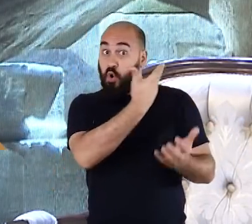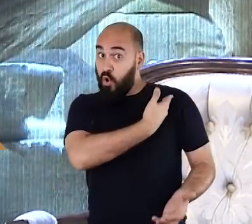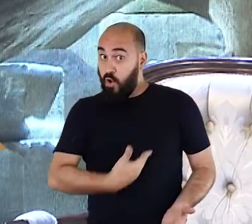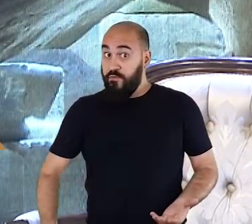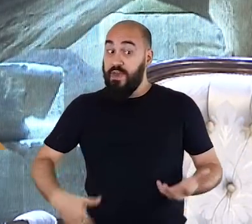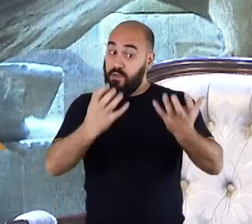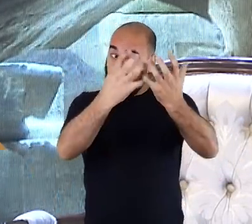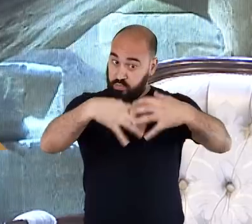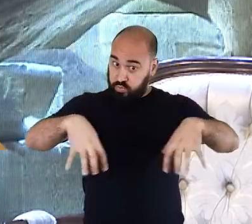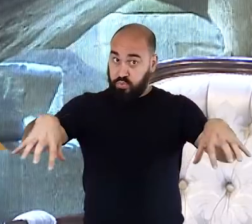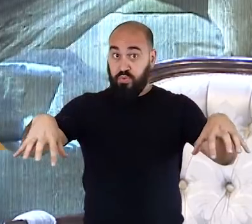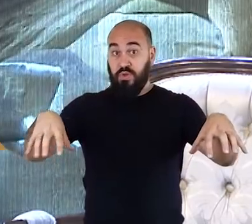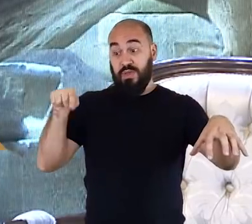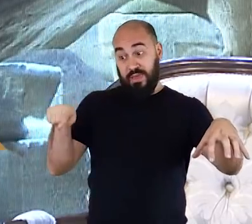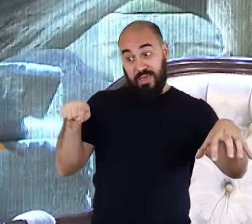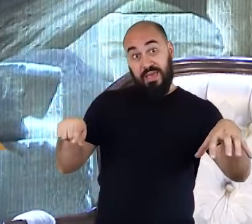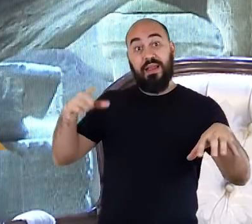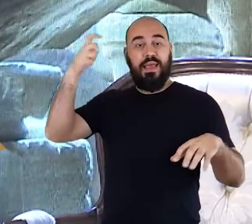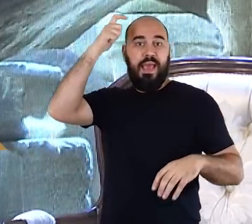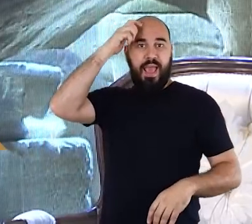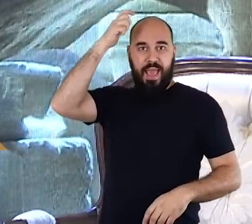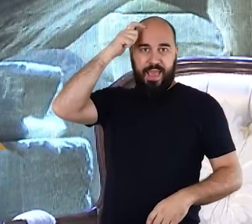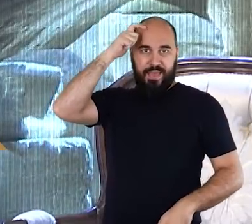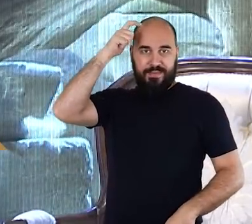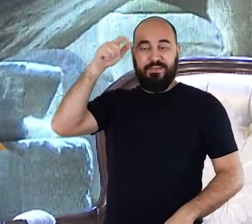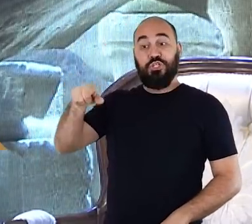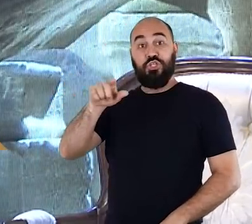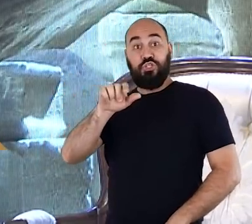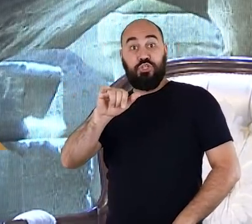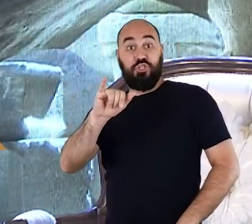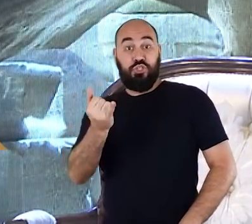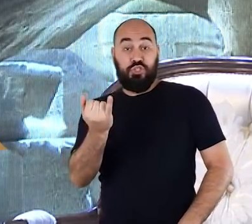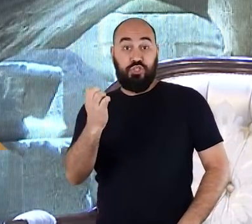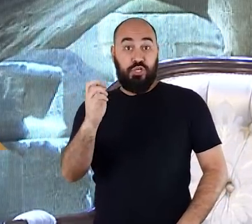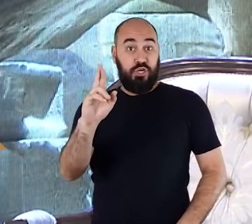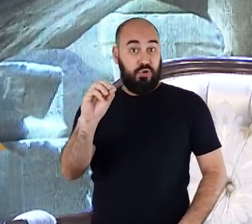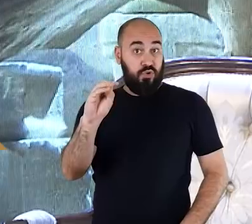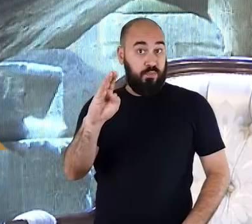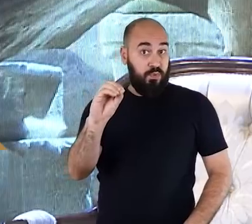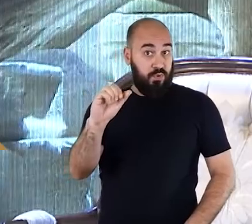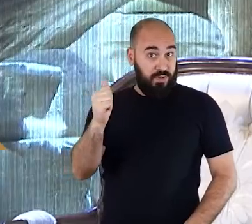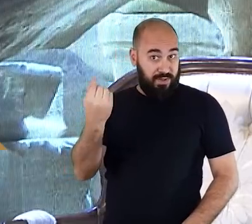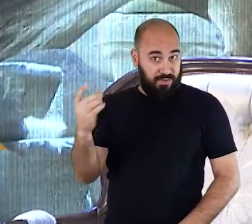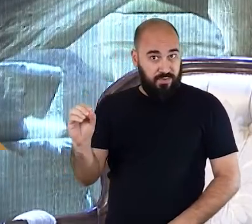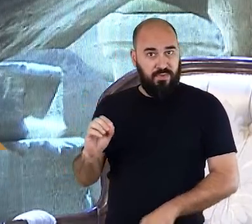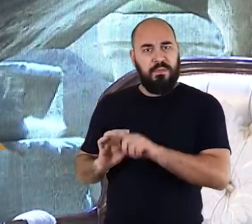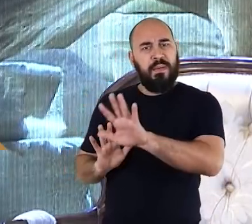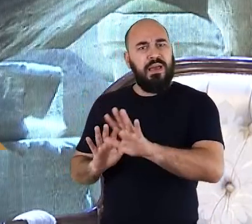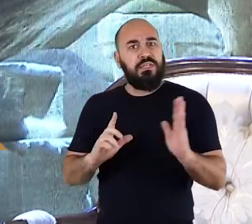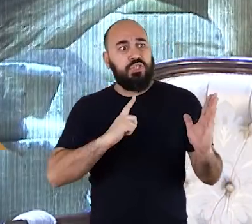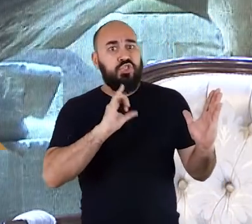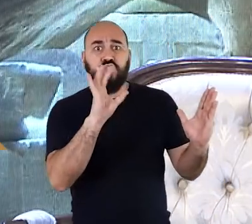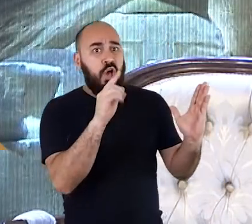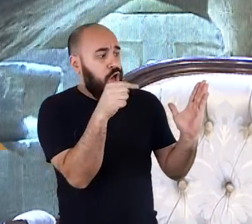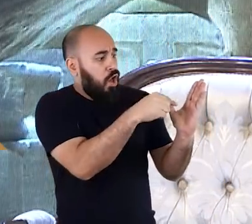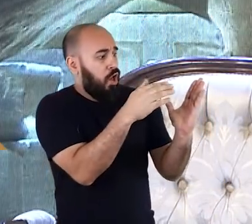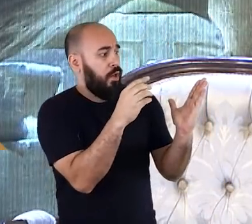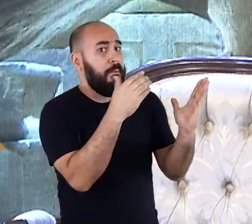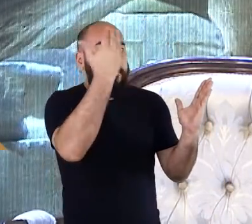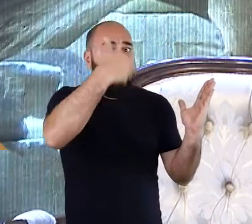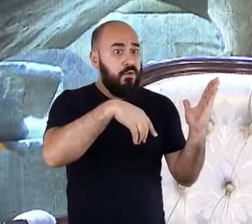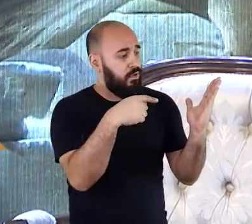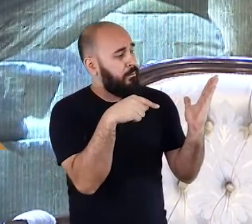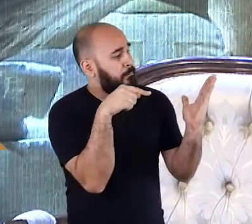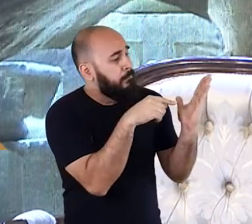a ocorrência desse achado arqueológico, Jeroboão só era conhecido pelo relato bíblico e por fontes que se baseavam